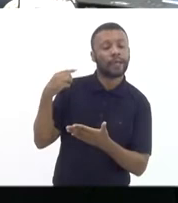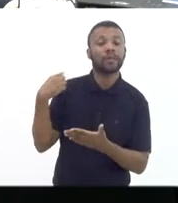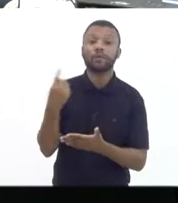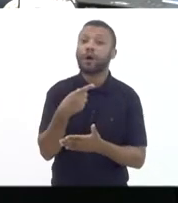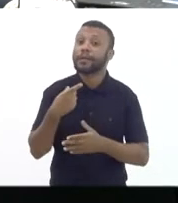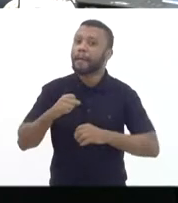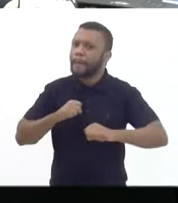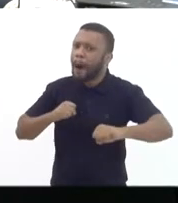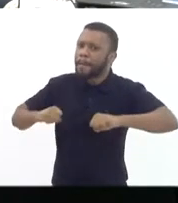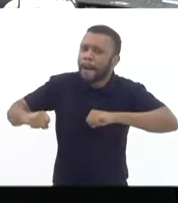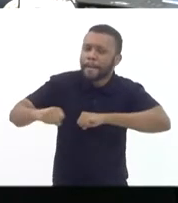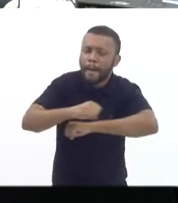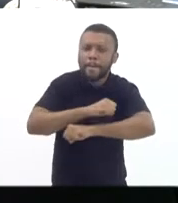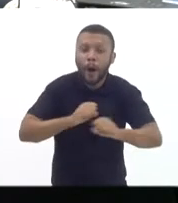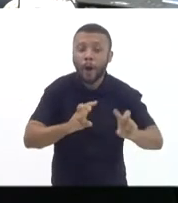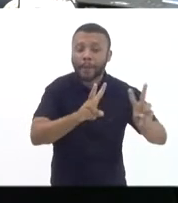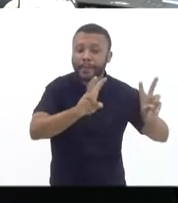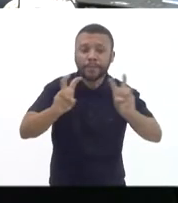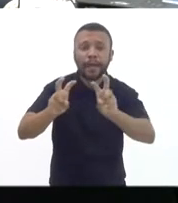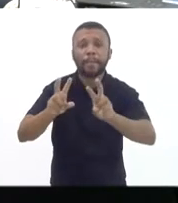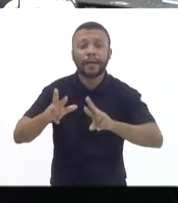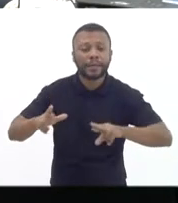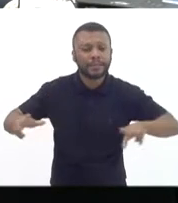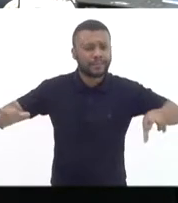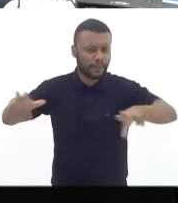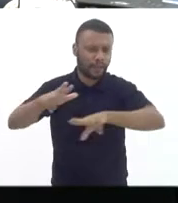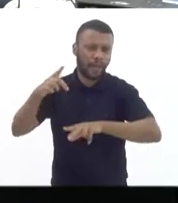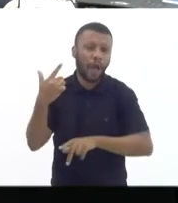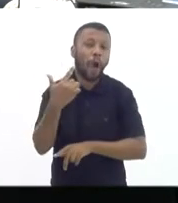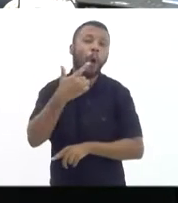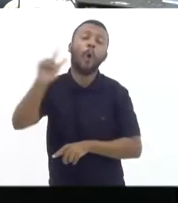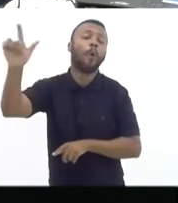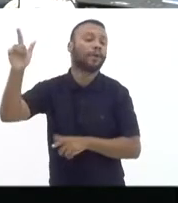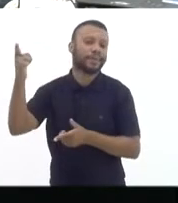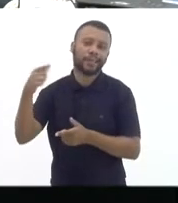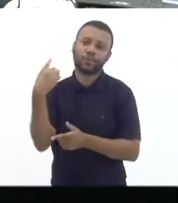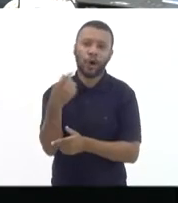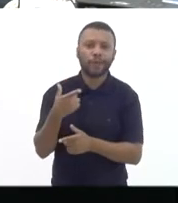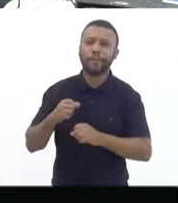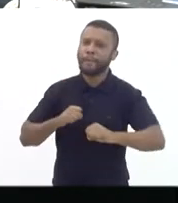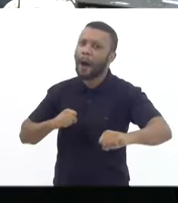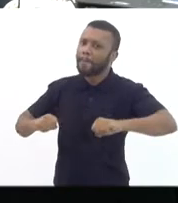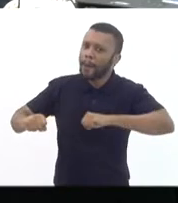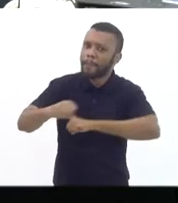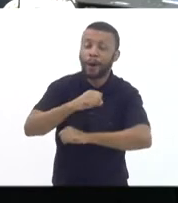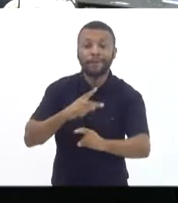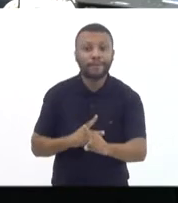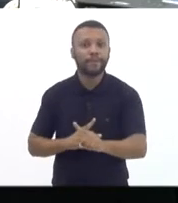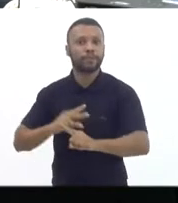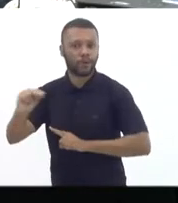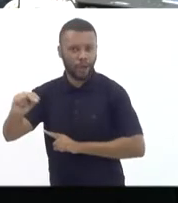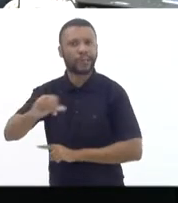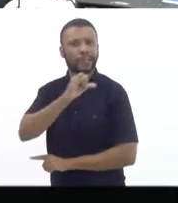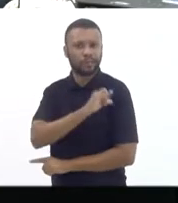eram outras. Nós participamos de lutas importantes, vitoriosas, aqui no Rio, para acabar com a rinha de